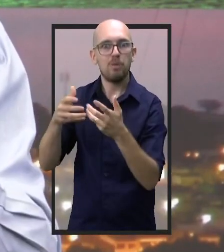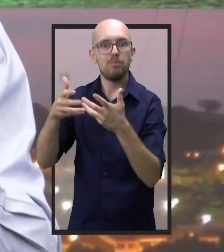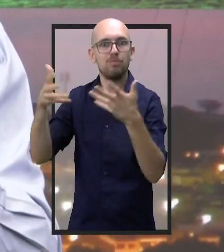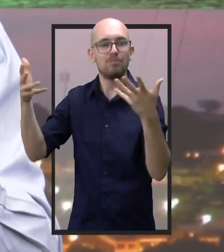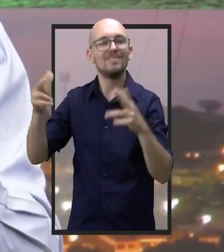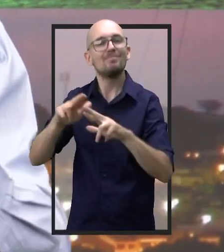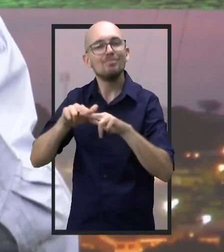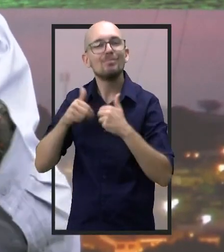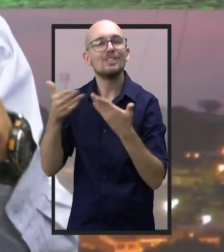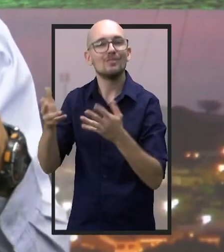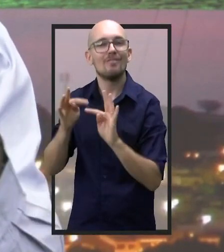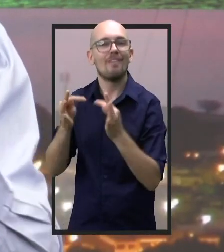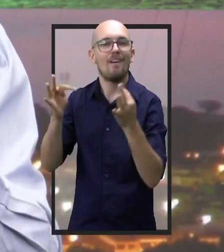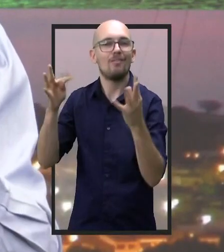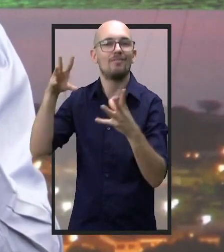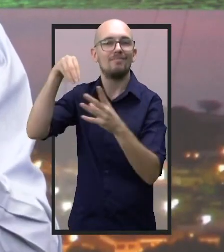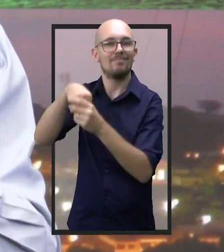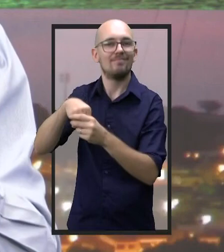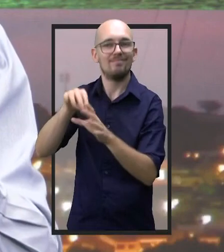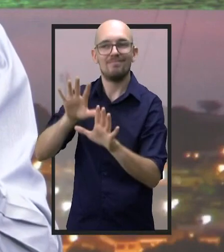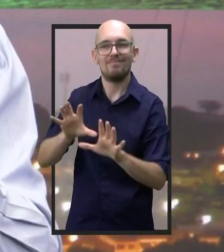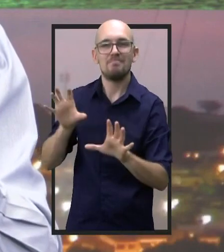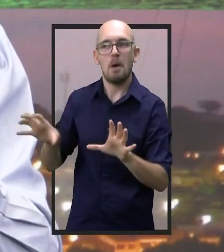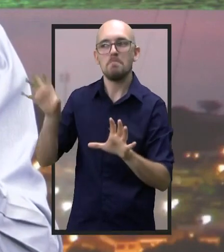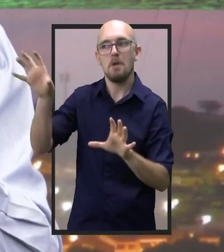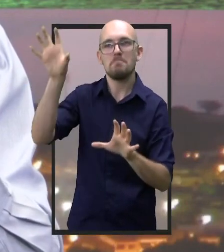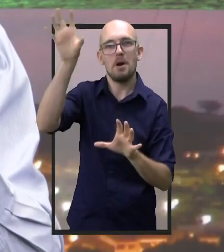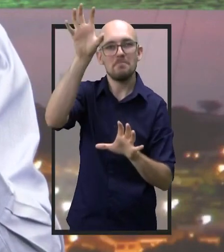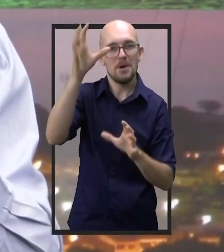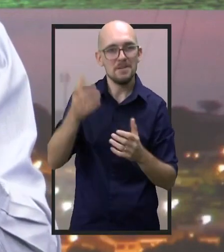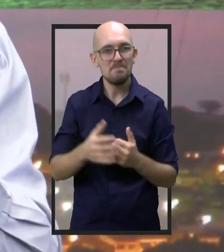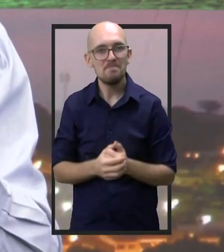no entorno está dentro da cadeia produtiva, isso tudo arrasta.